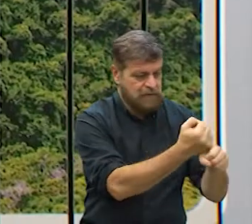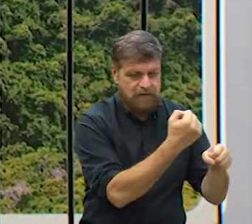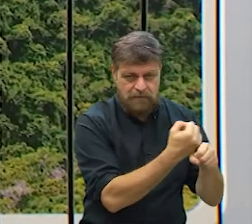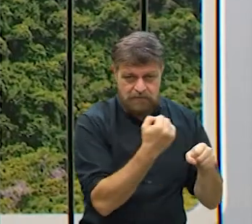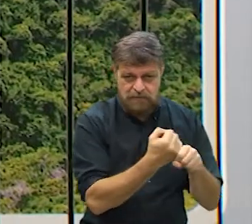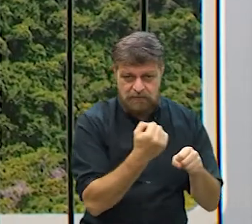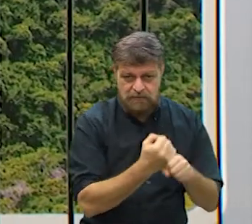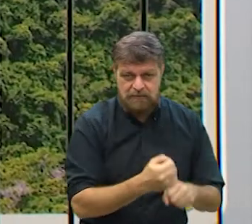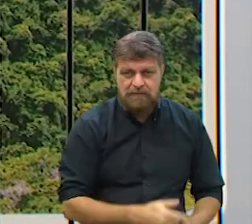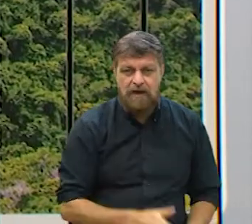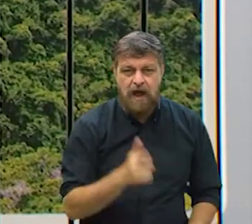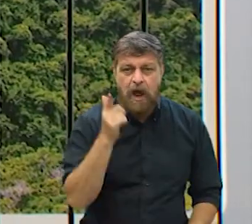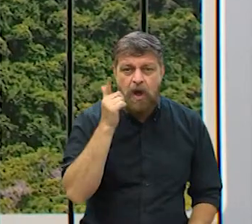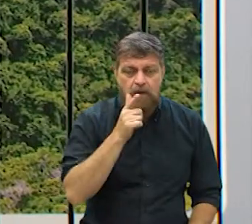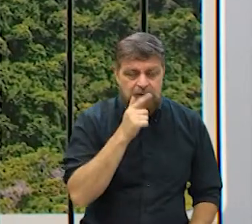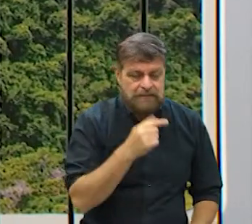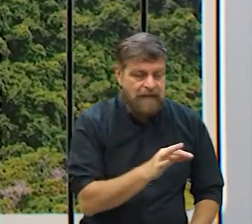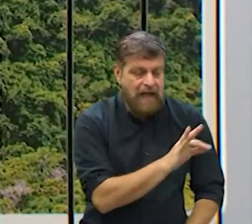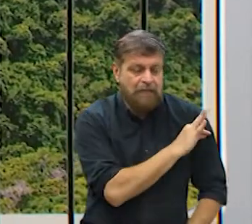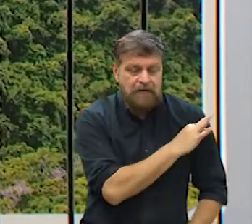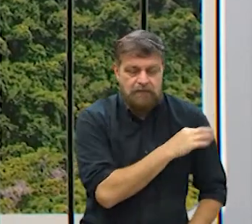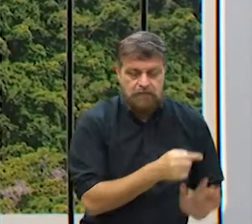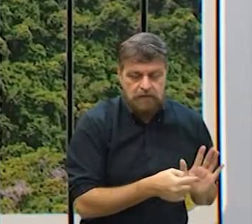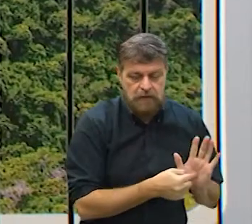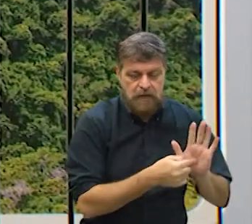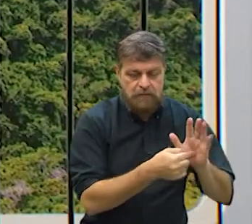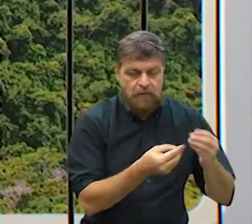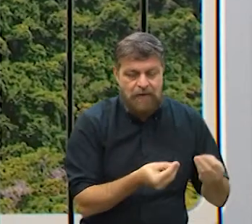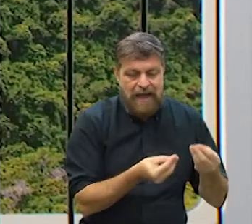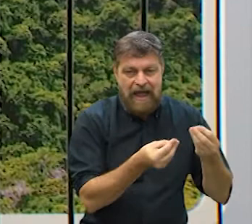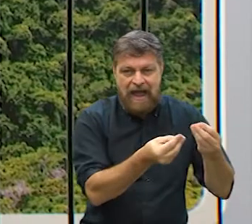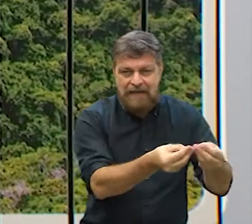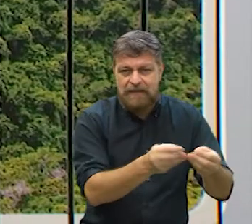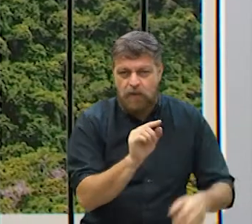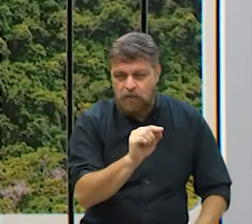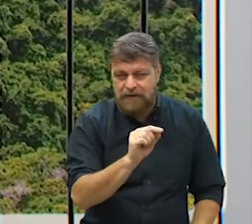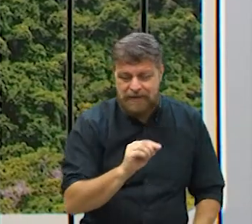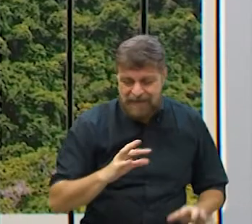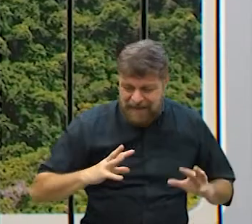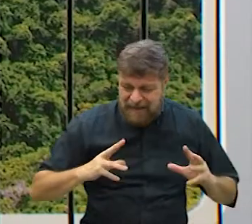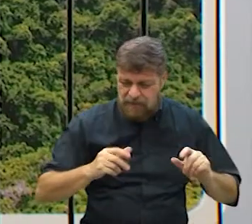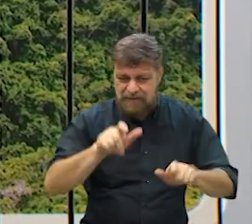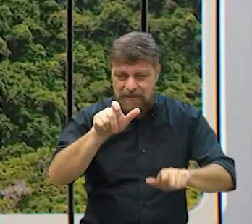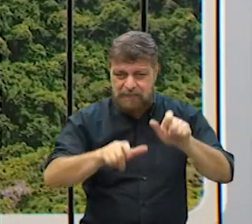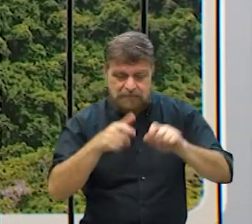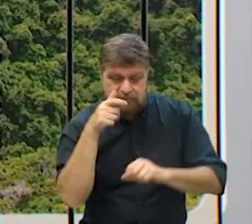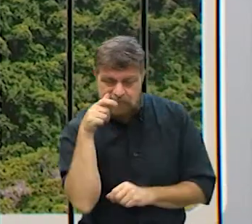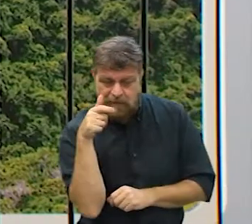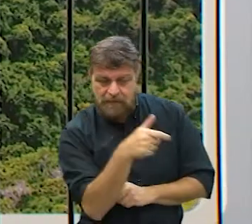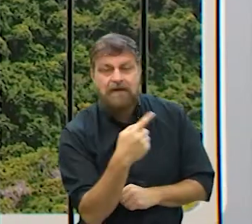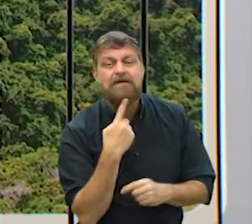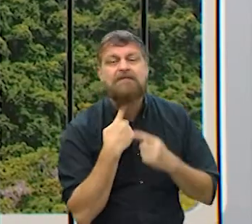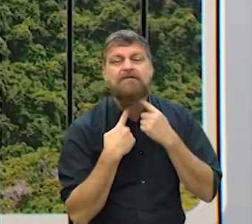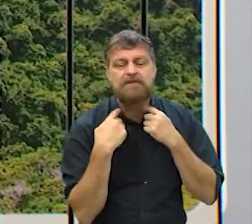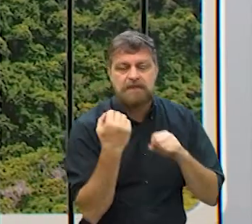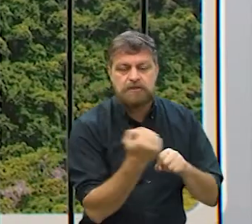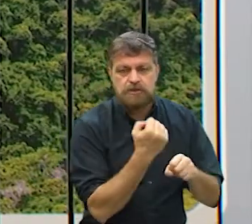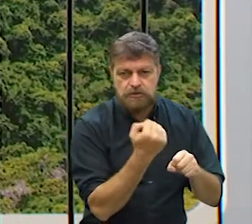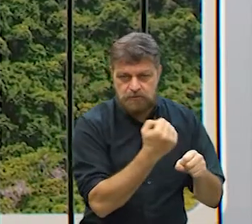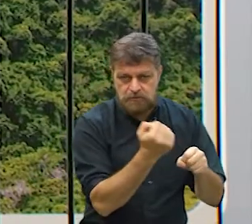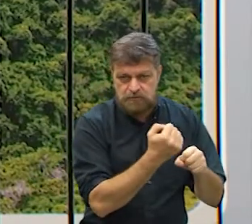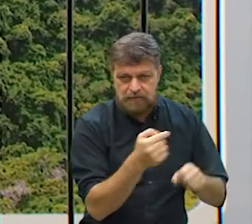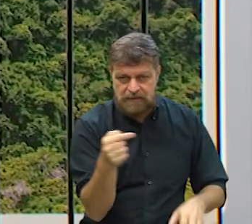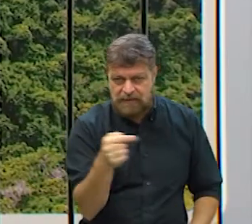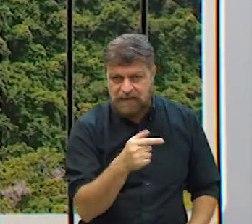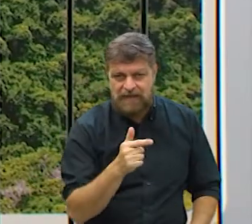construir, mas pelo menos ofereceu, e ofereceu uma vantagem para que todos aqueles que quisessem construir em